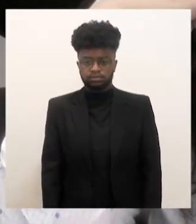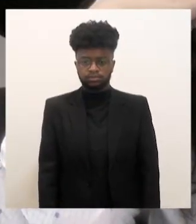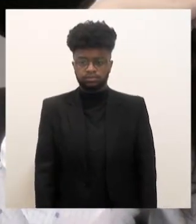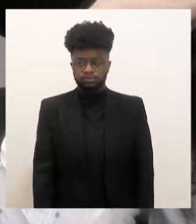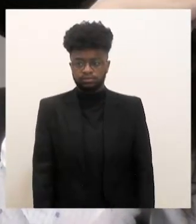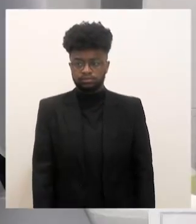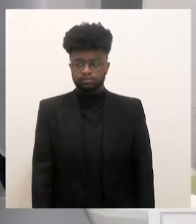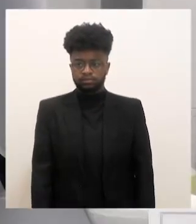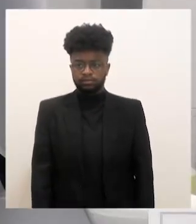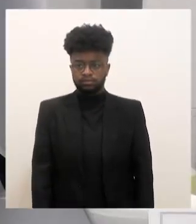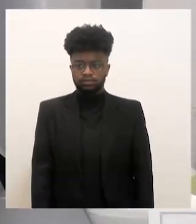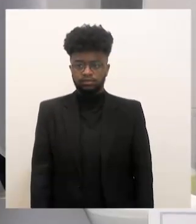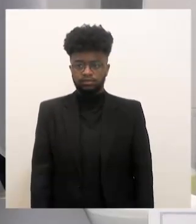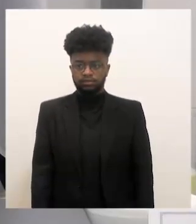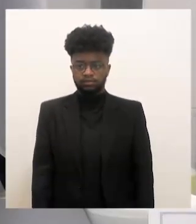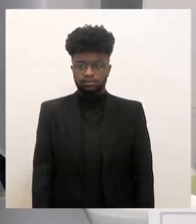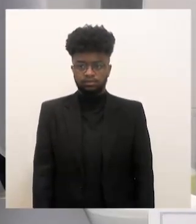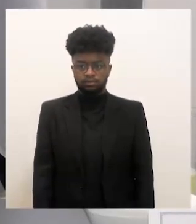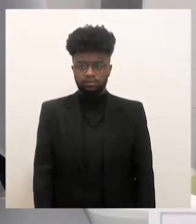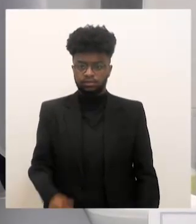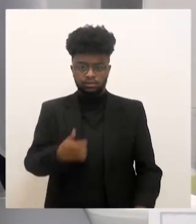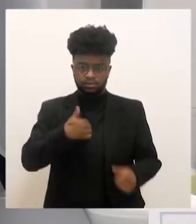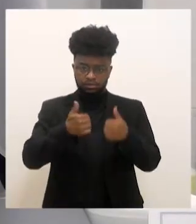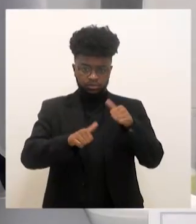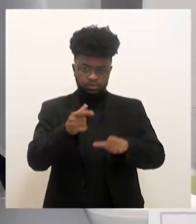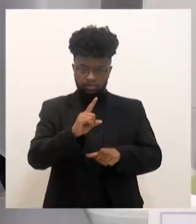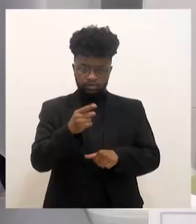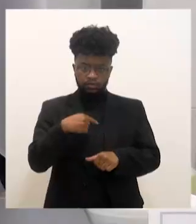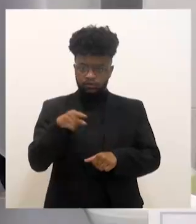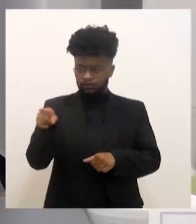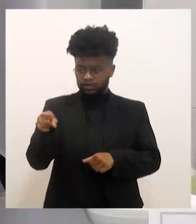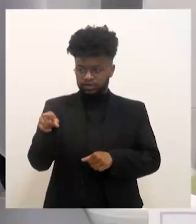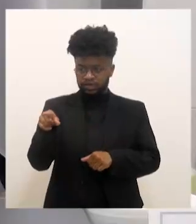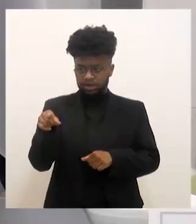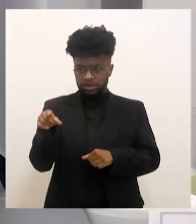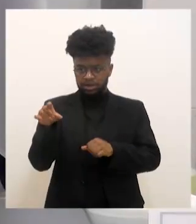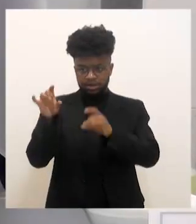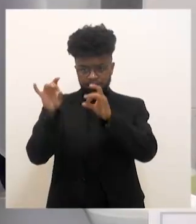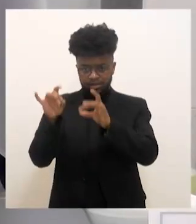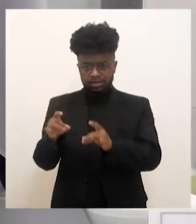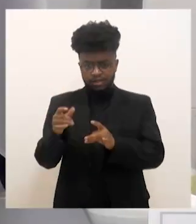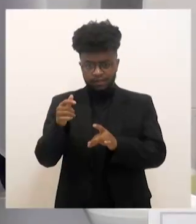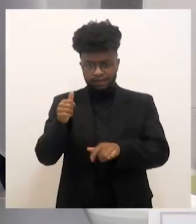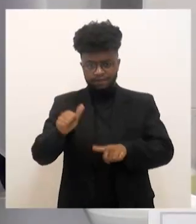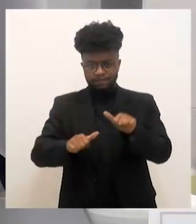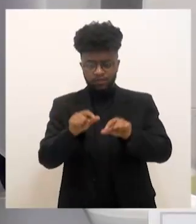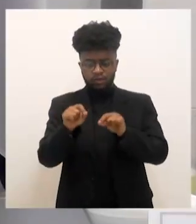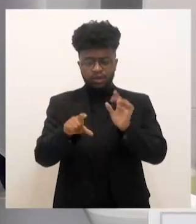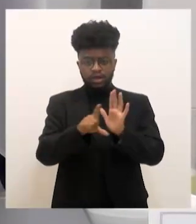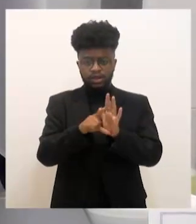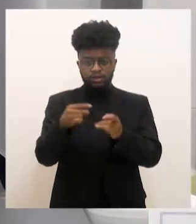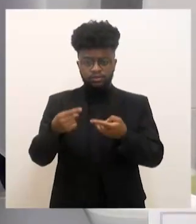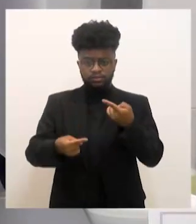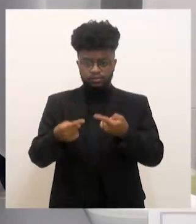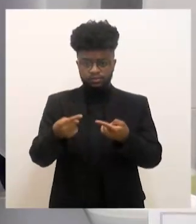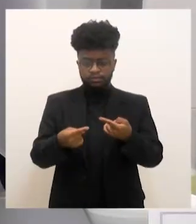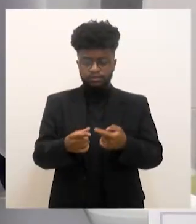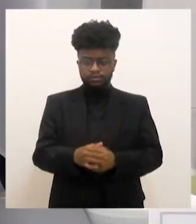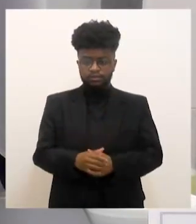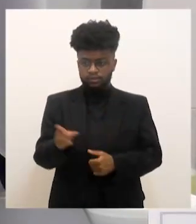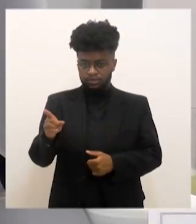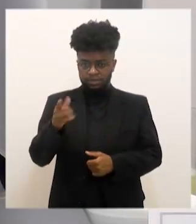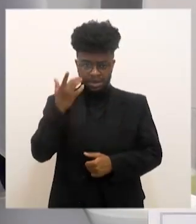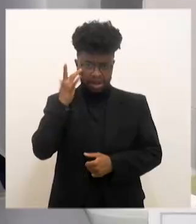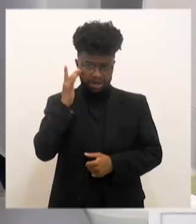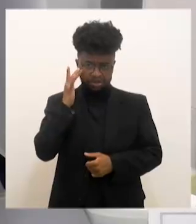Não, eu não fiz a análise. Vossa Excelência, que é especialista aí em observar as legislações que está tramitando, Vossa Excelência